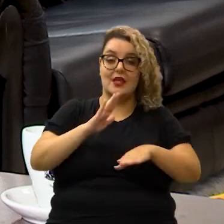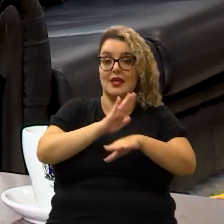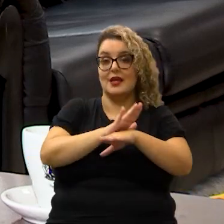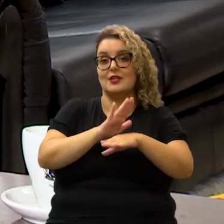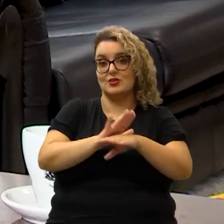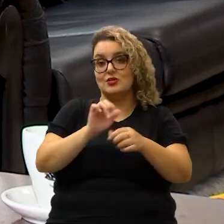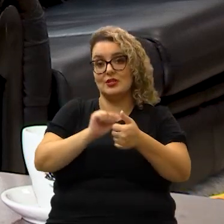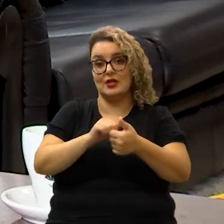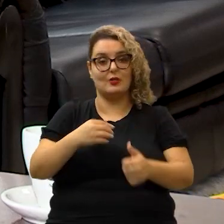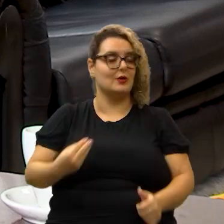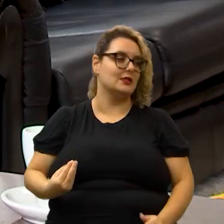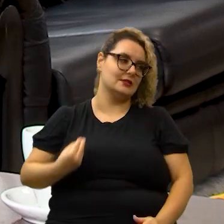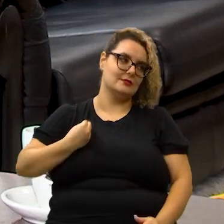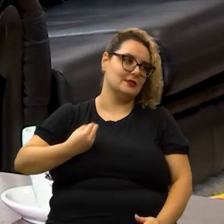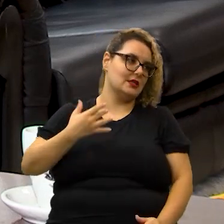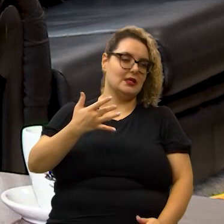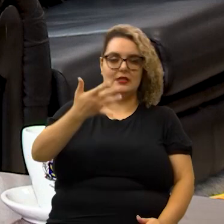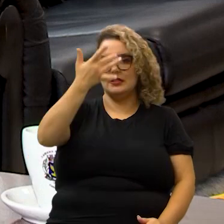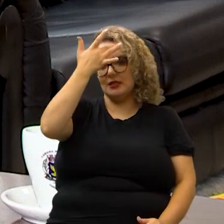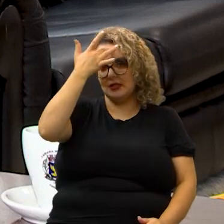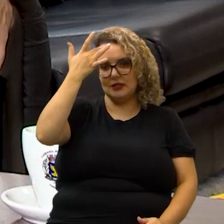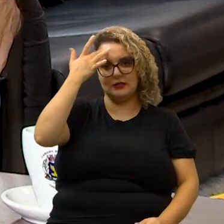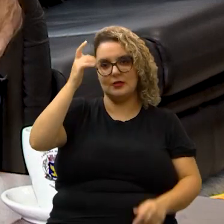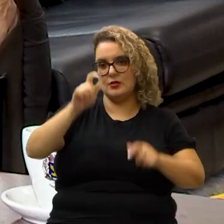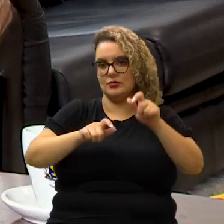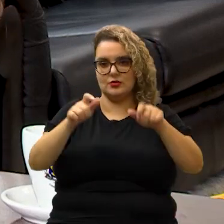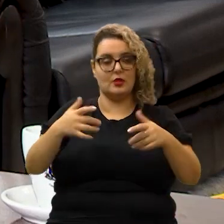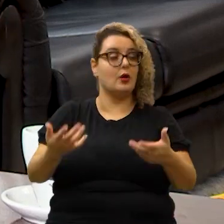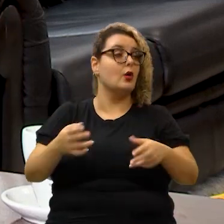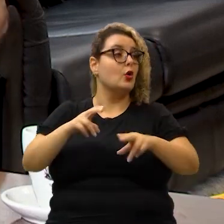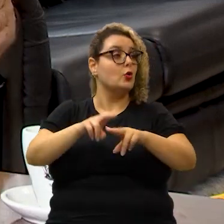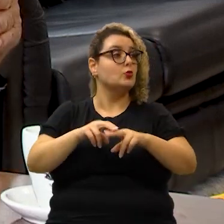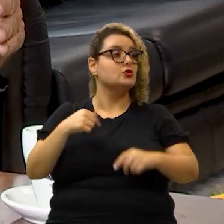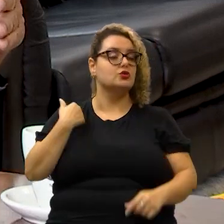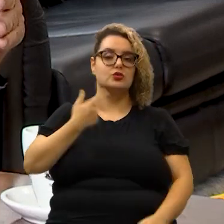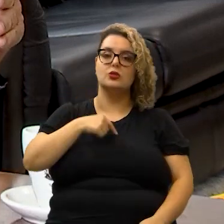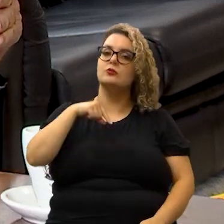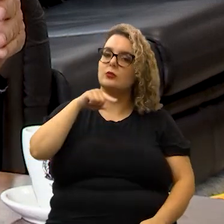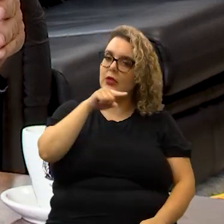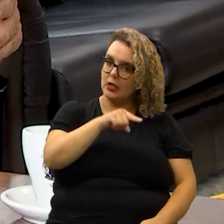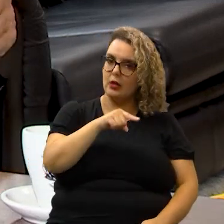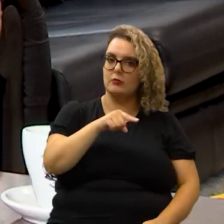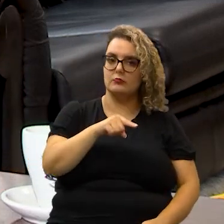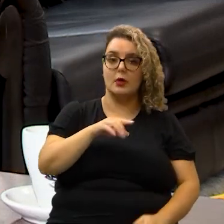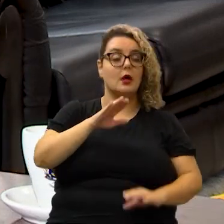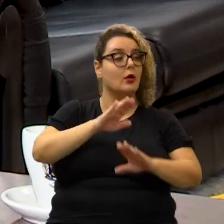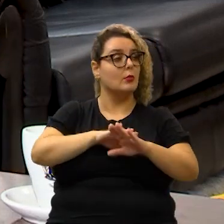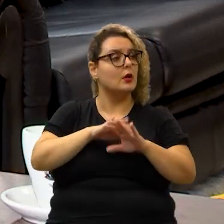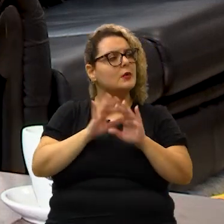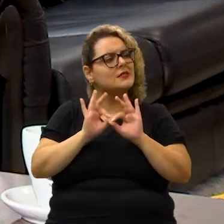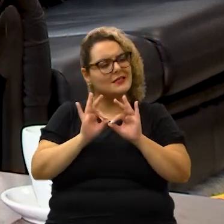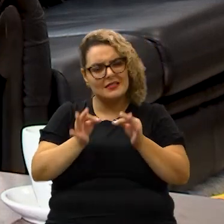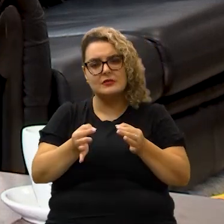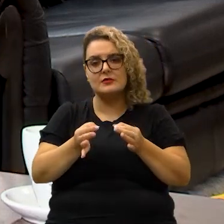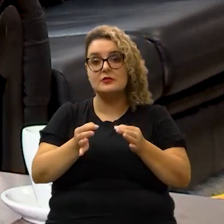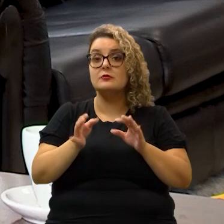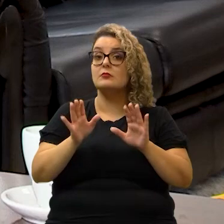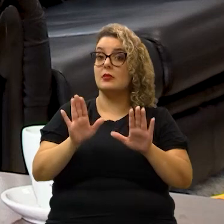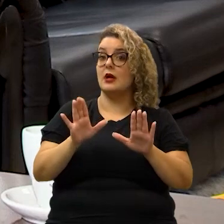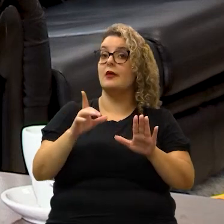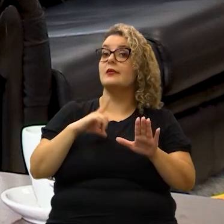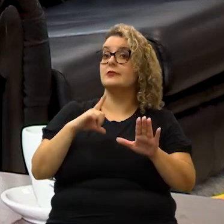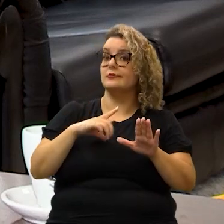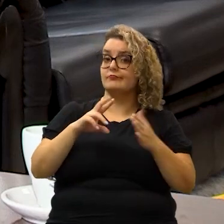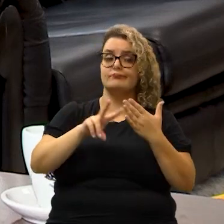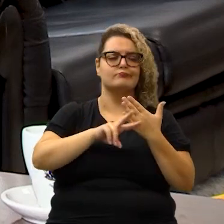de vida, na saúde mental dessas pessoas. Por isso a gente foi lá, porque é uma ação aparentemente simples, mas que tem um grande resultado,